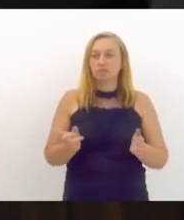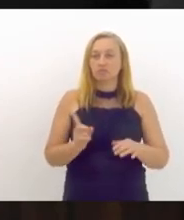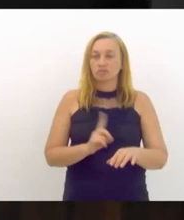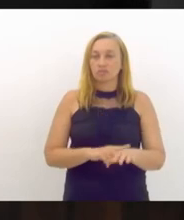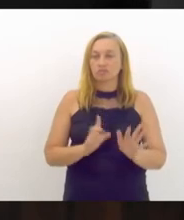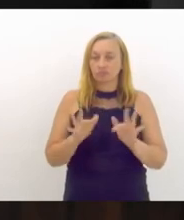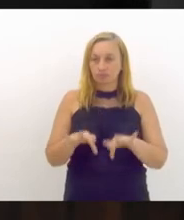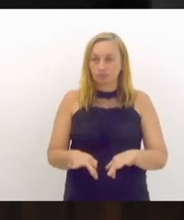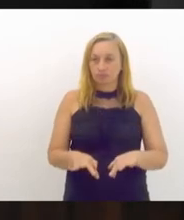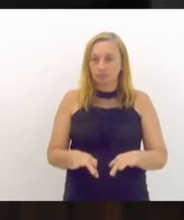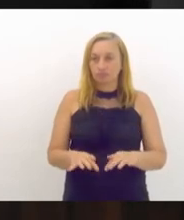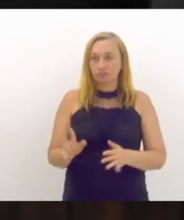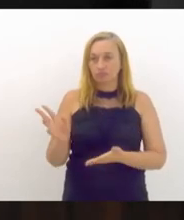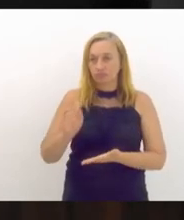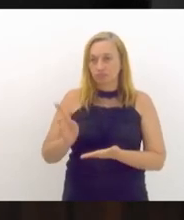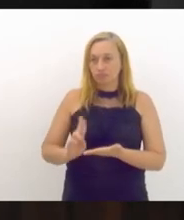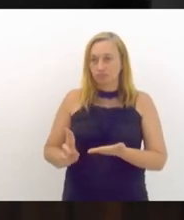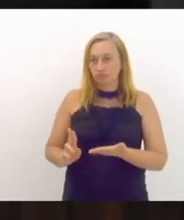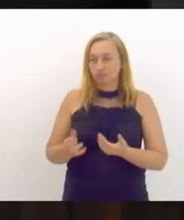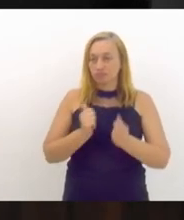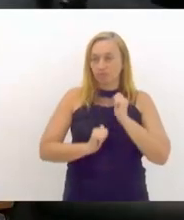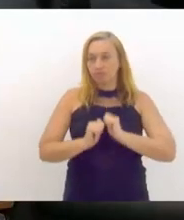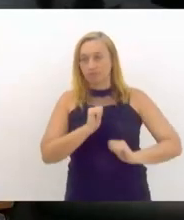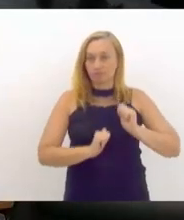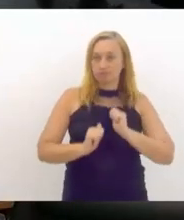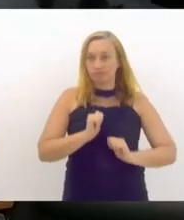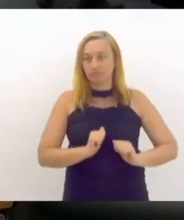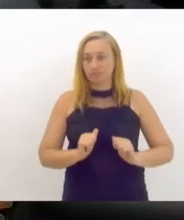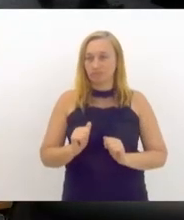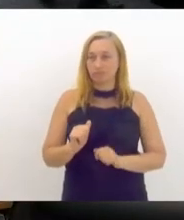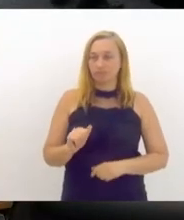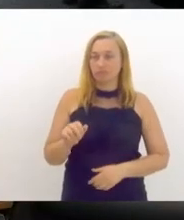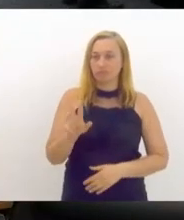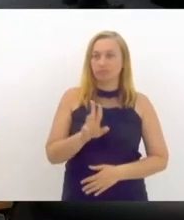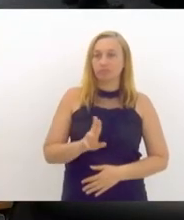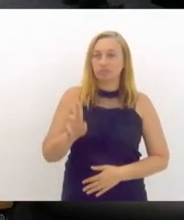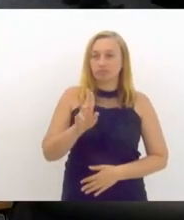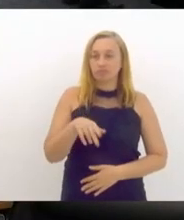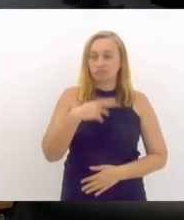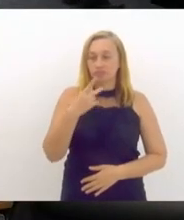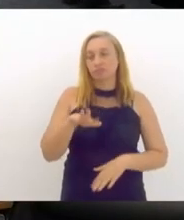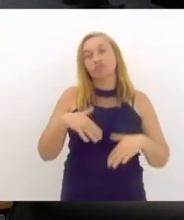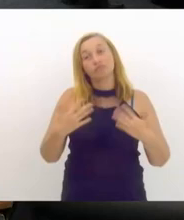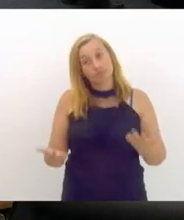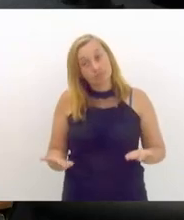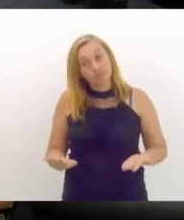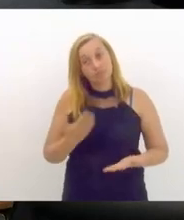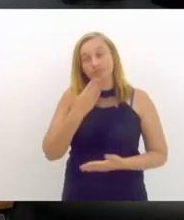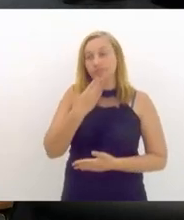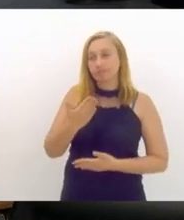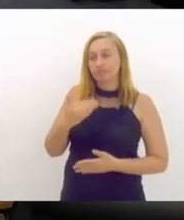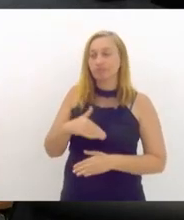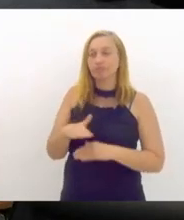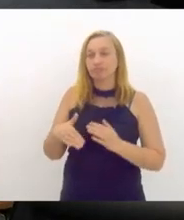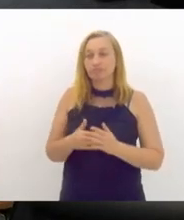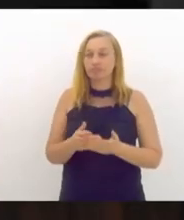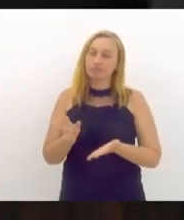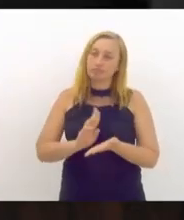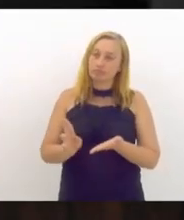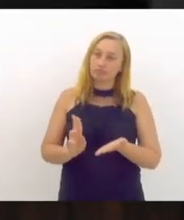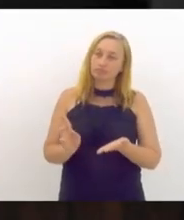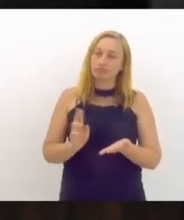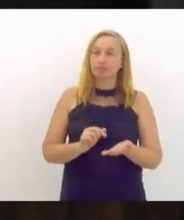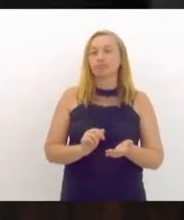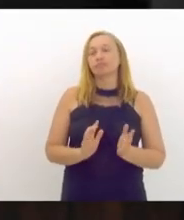porque os inscritos já estão aqui ansiosos para fazer os seus discursos. Então, eu pediria a Vossa Excelência que agora se inscrevesse aqui